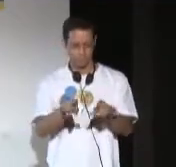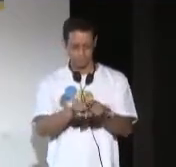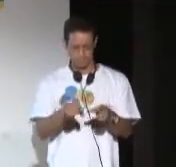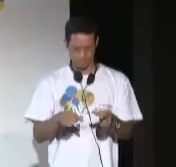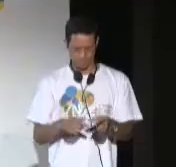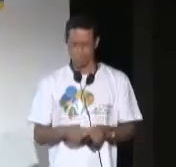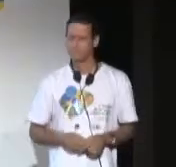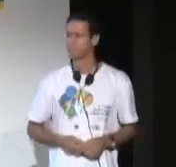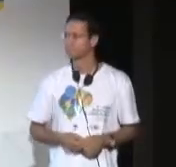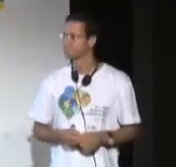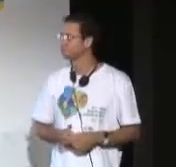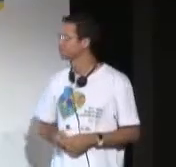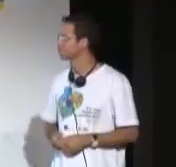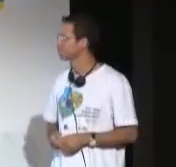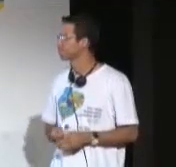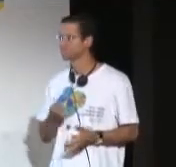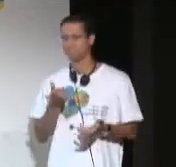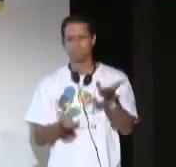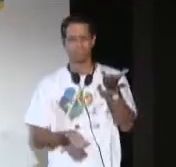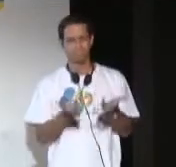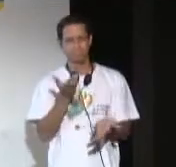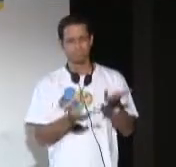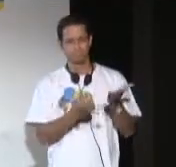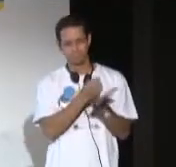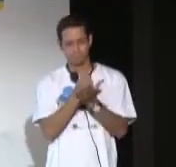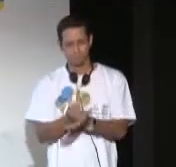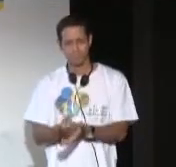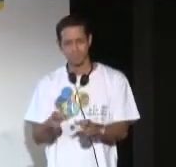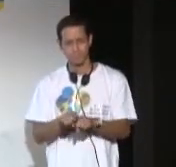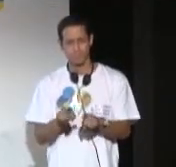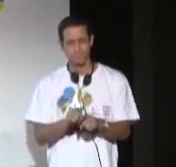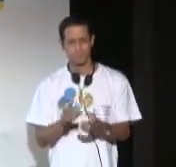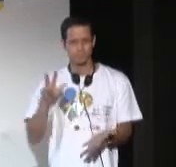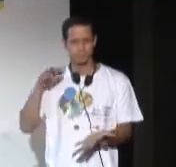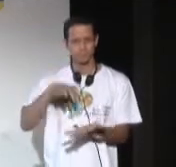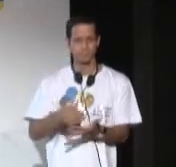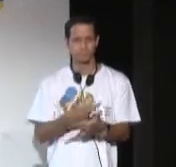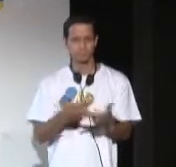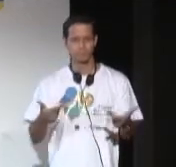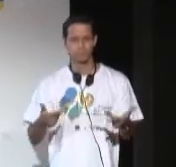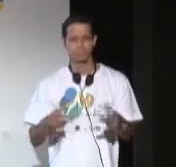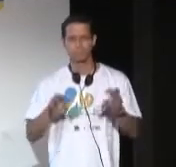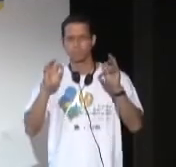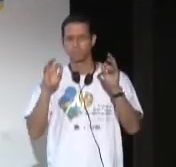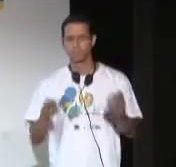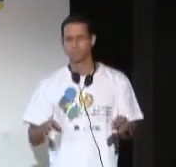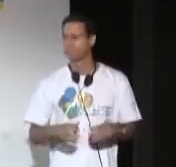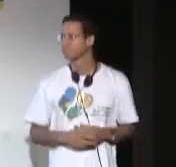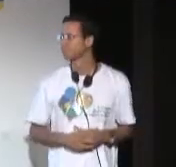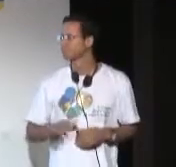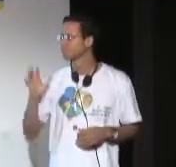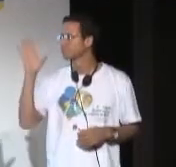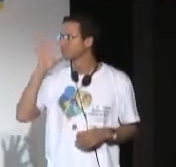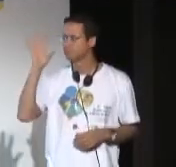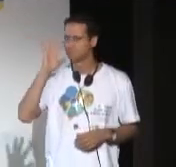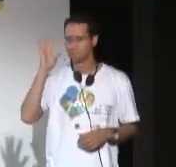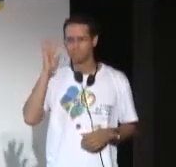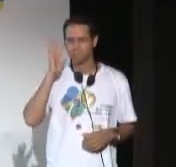que, e é o equilíbrio que você traz efetivamente, de como você aterrissa de fato aquilo que você pensa,